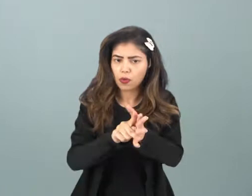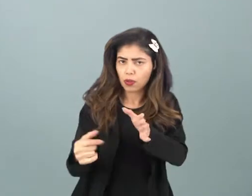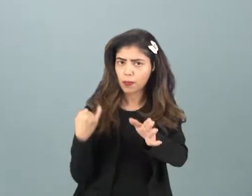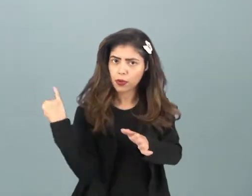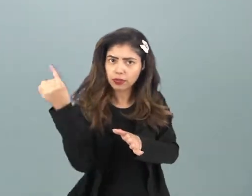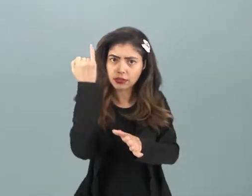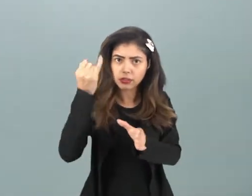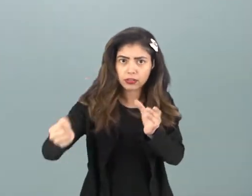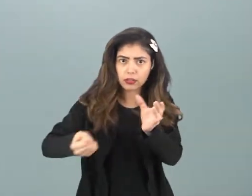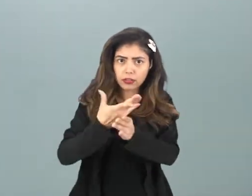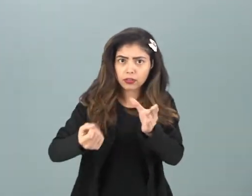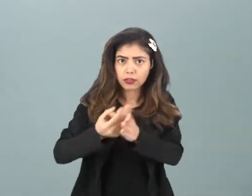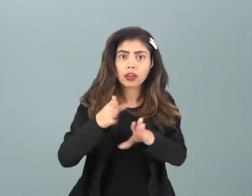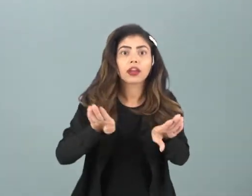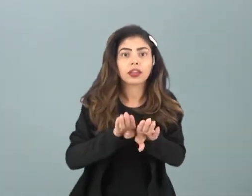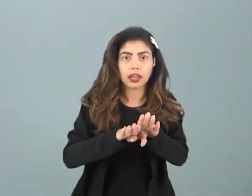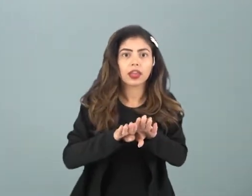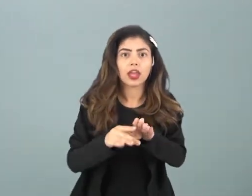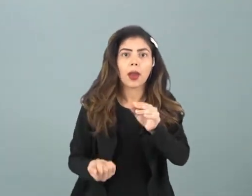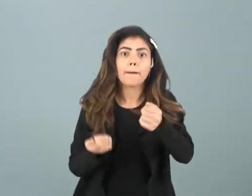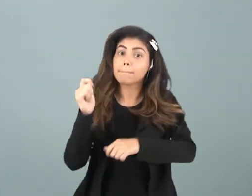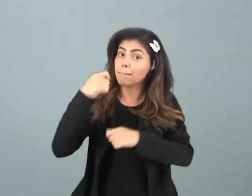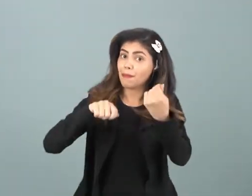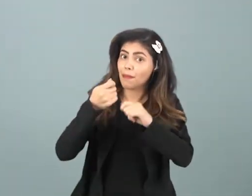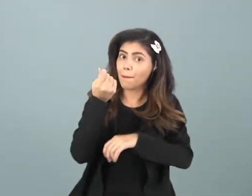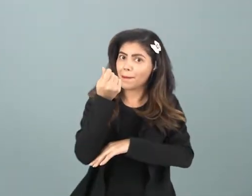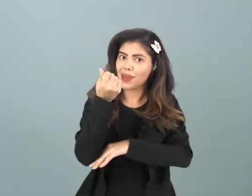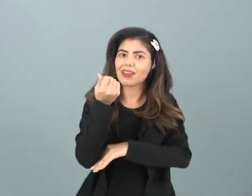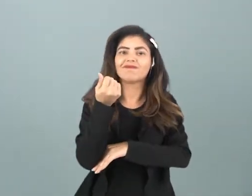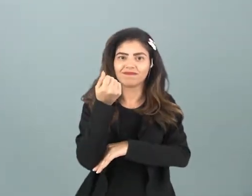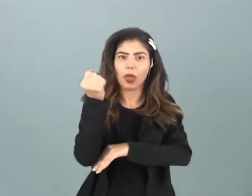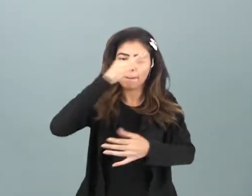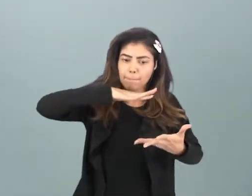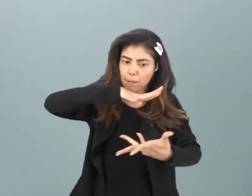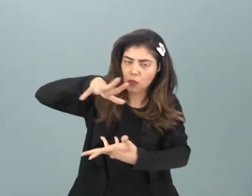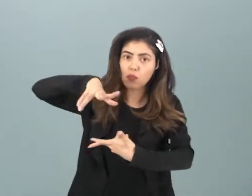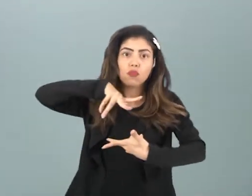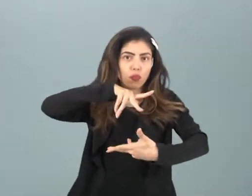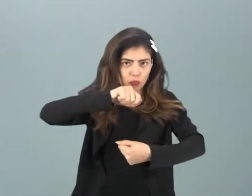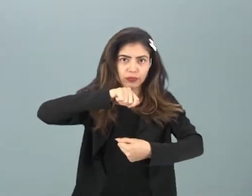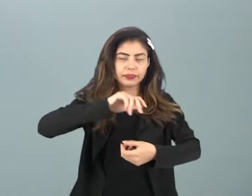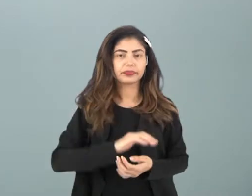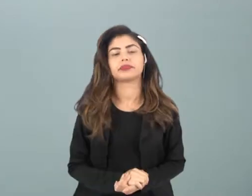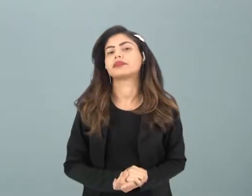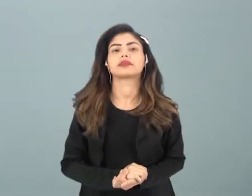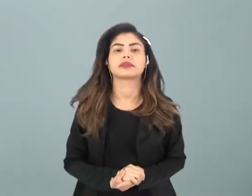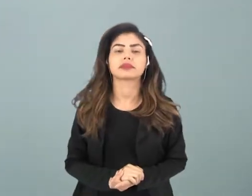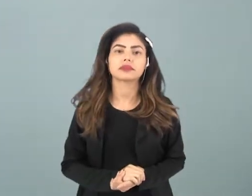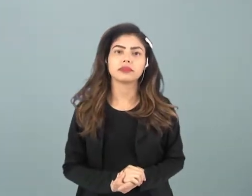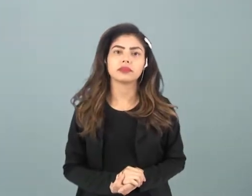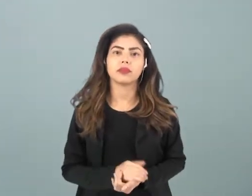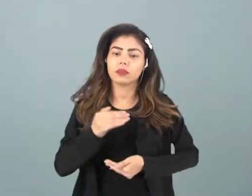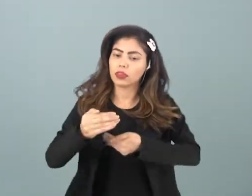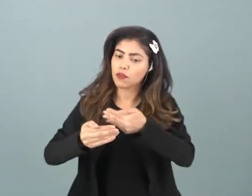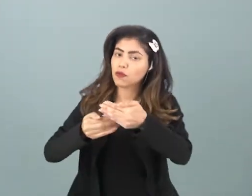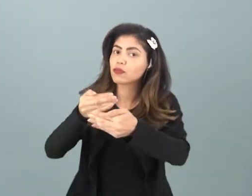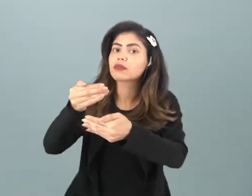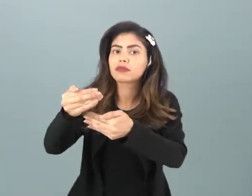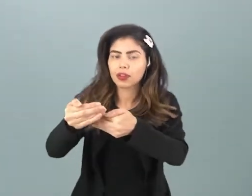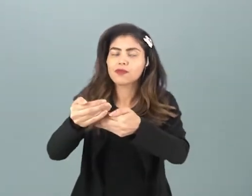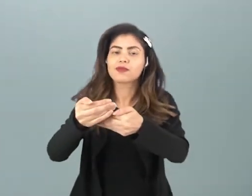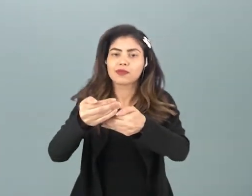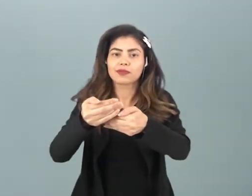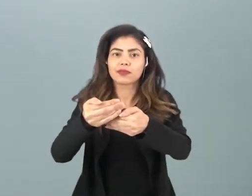produtos que têm flutuação de preços a nível mundial. Então aí vemos que é uma evolução que